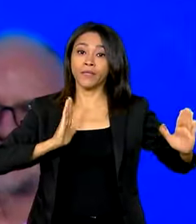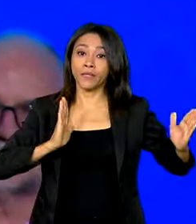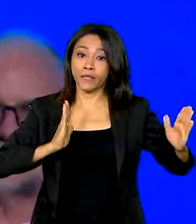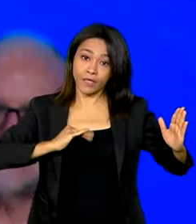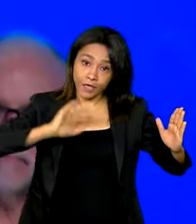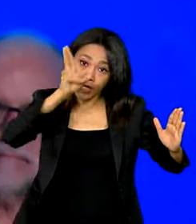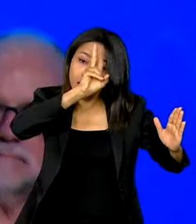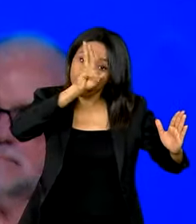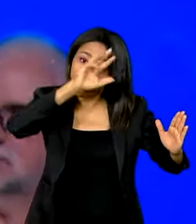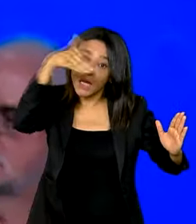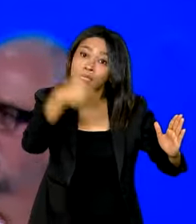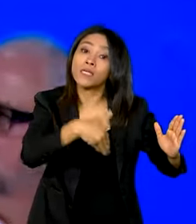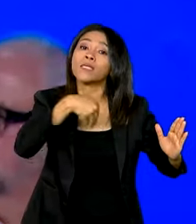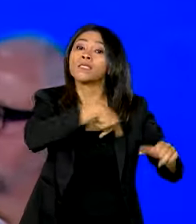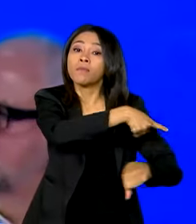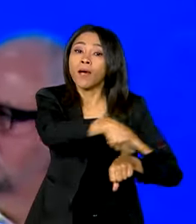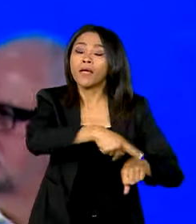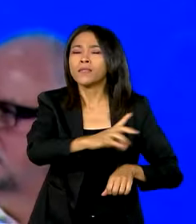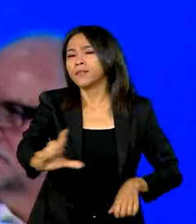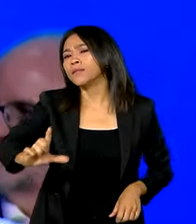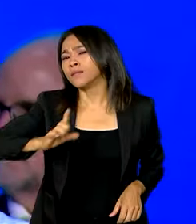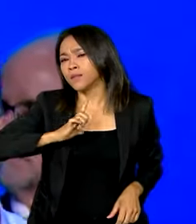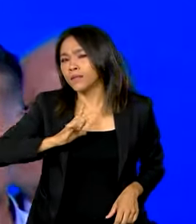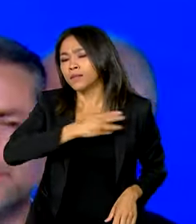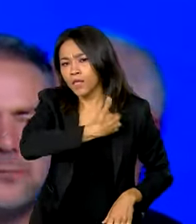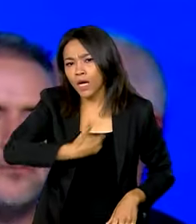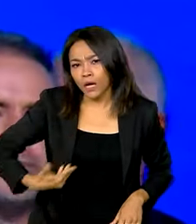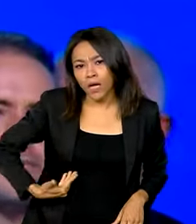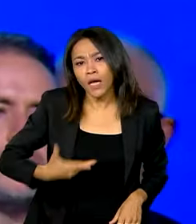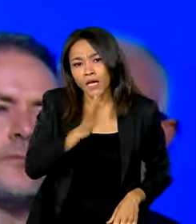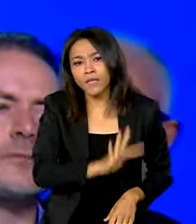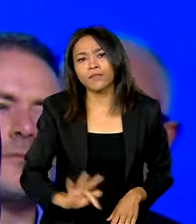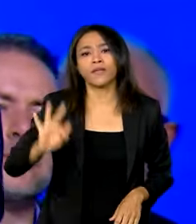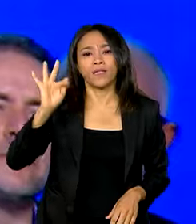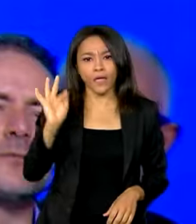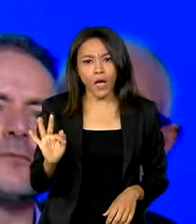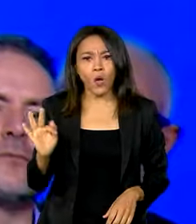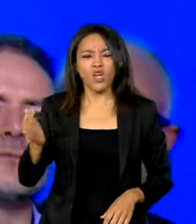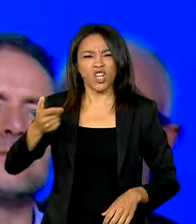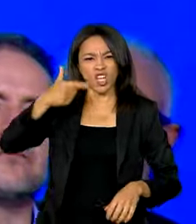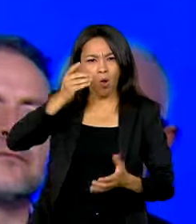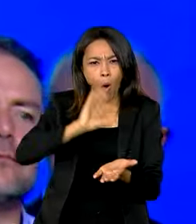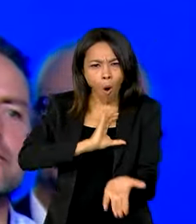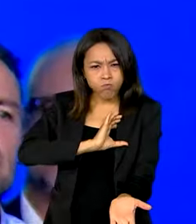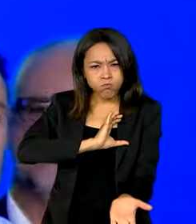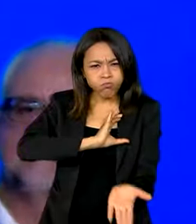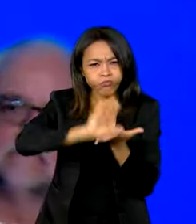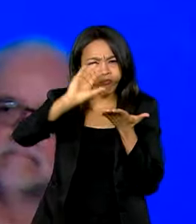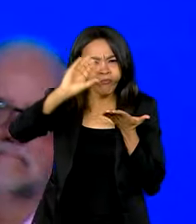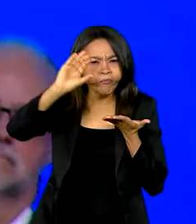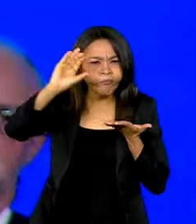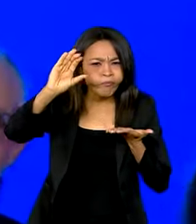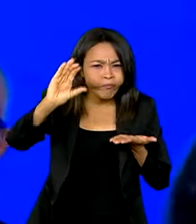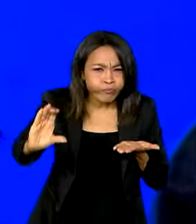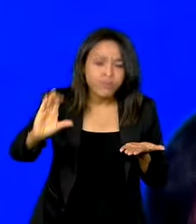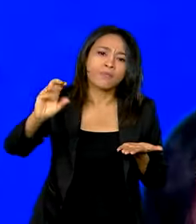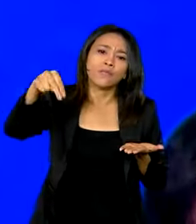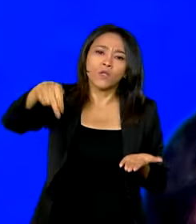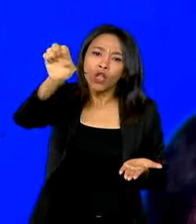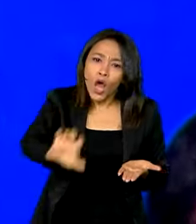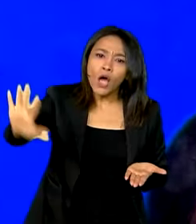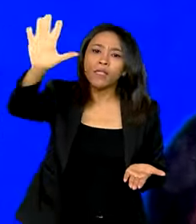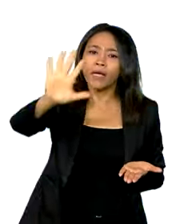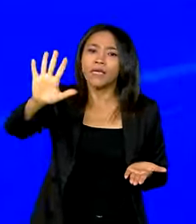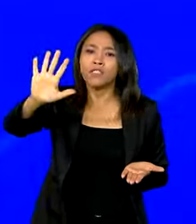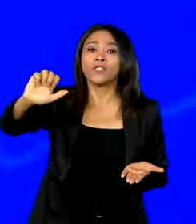país teve um governo federal que colocou tantos recursos em todo o Nordeste como